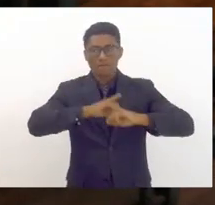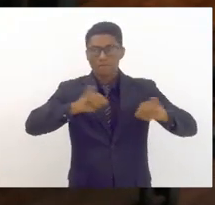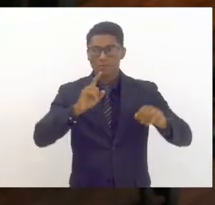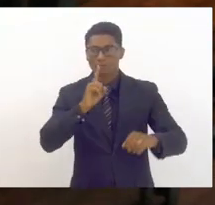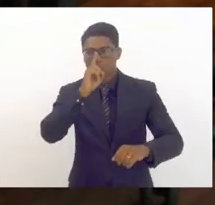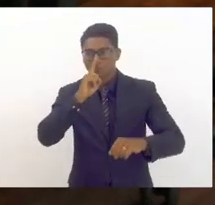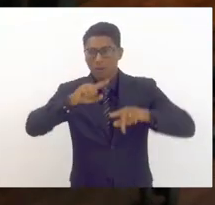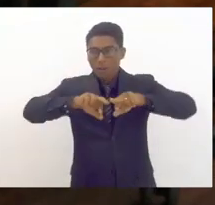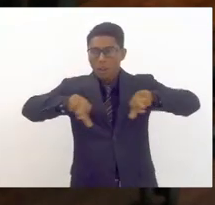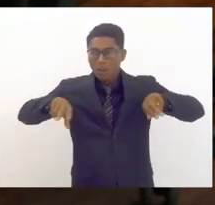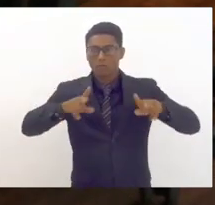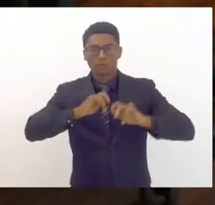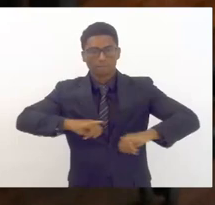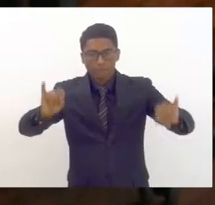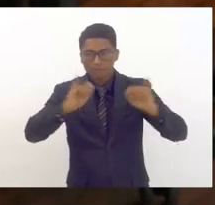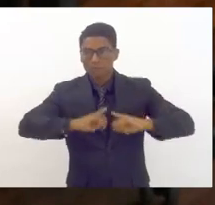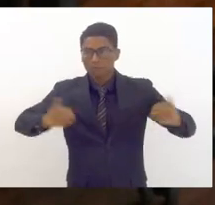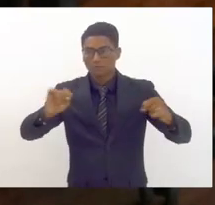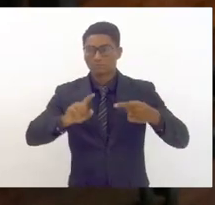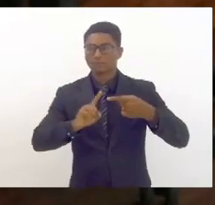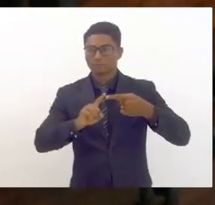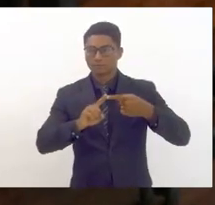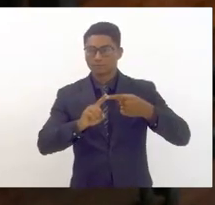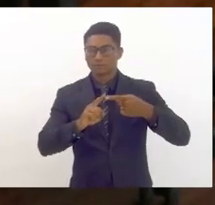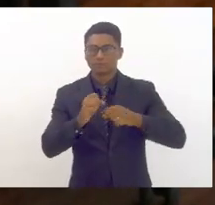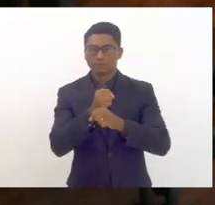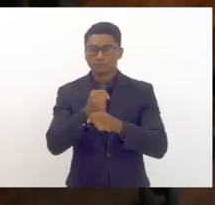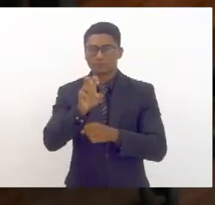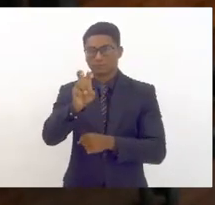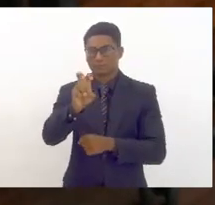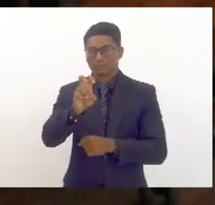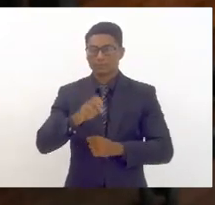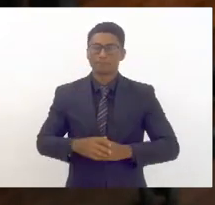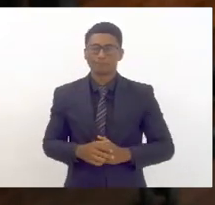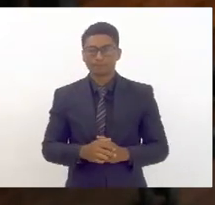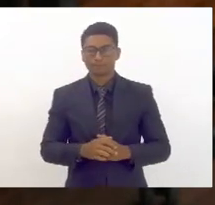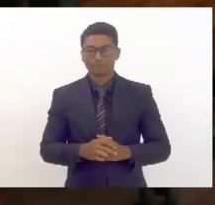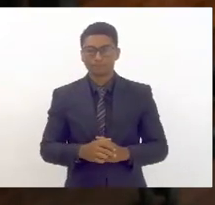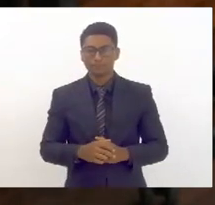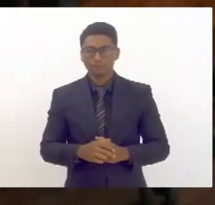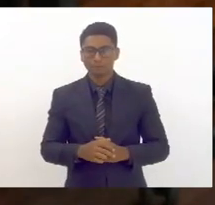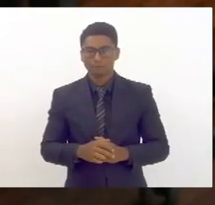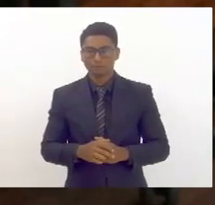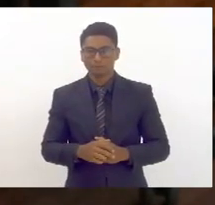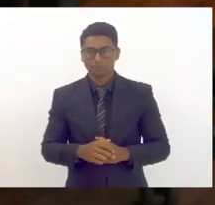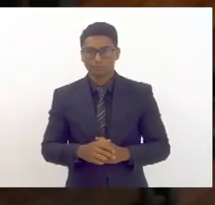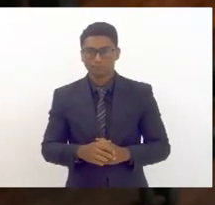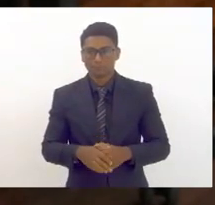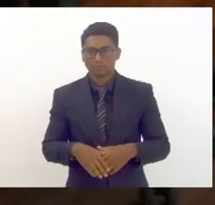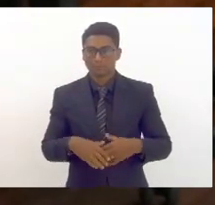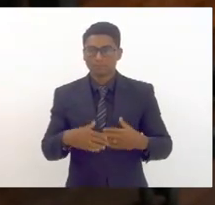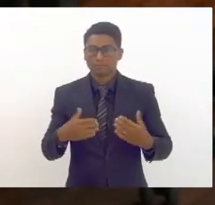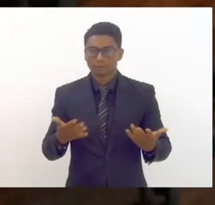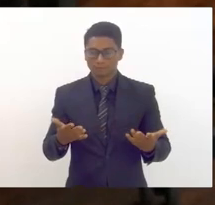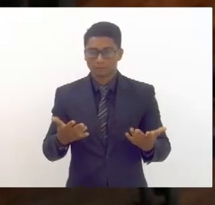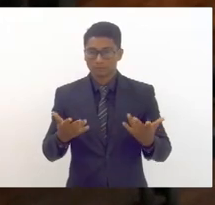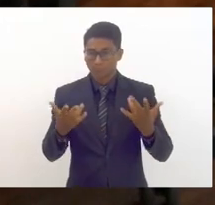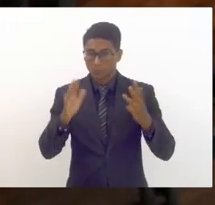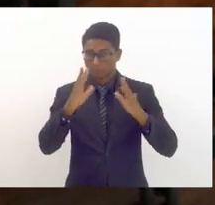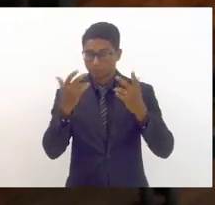E, assim, a perspectiva do cenário nacional, eu vou responder isso de forma estatística,